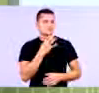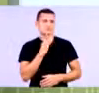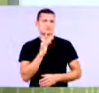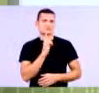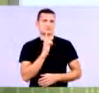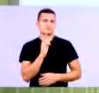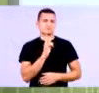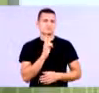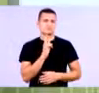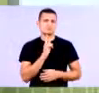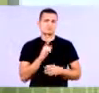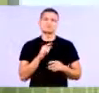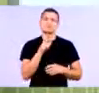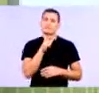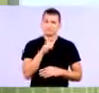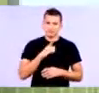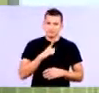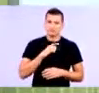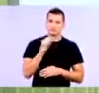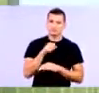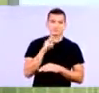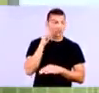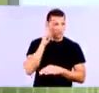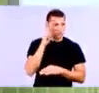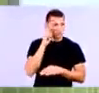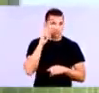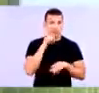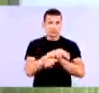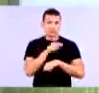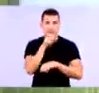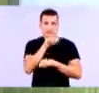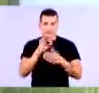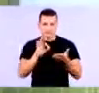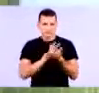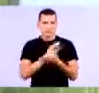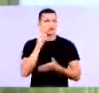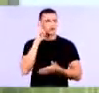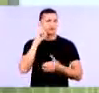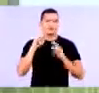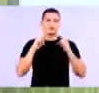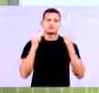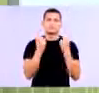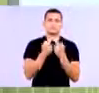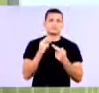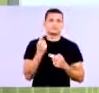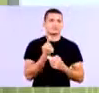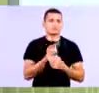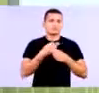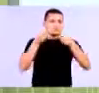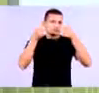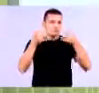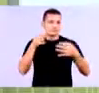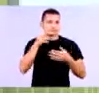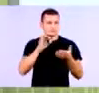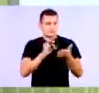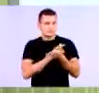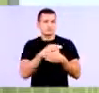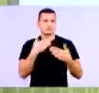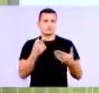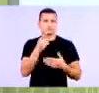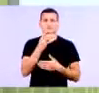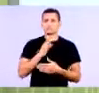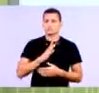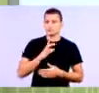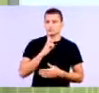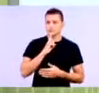conhecimento dela. Ah, você tem sim. Lembra do contrato que você assinou? Lembra daquela reunião que nós estávamos e você assinou? Então você tem